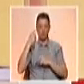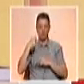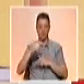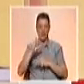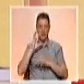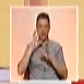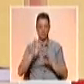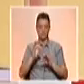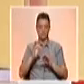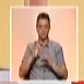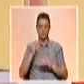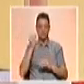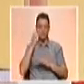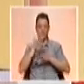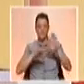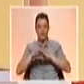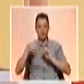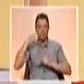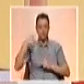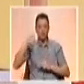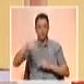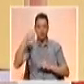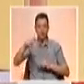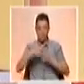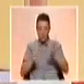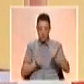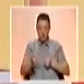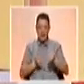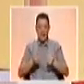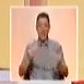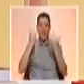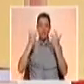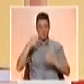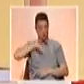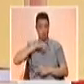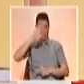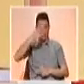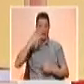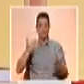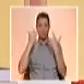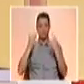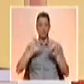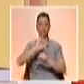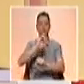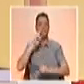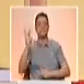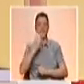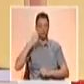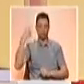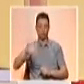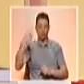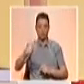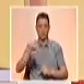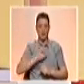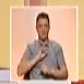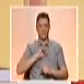nível, como é que faz depois no seu dia-a-dia? Como é que gera a informação que tem toda com a sua vida diária? A minha